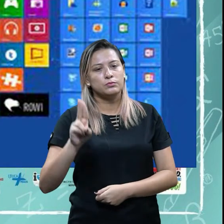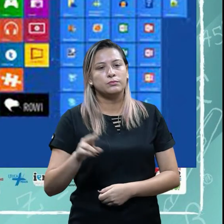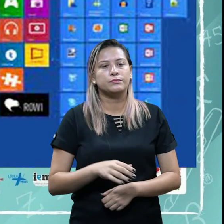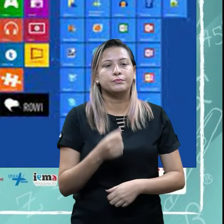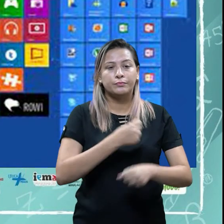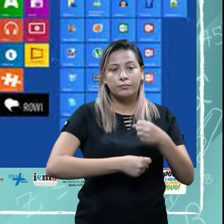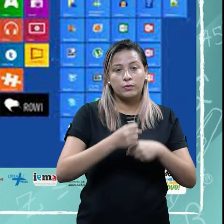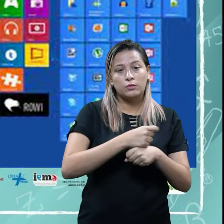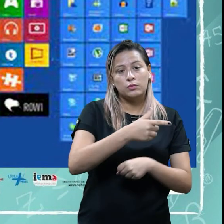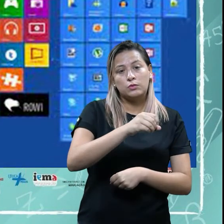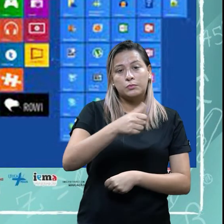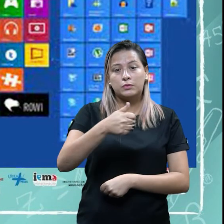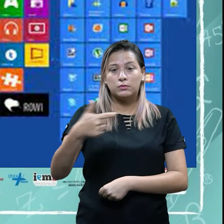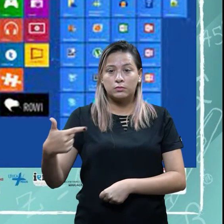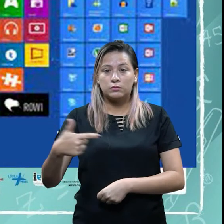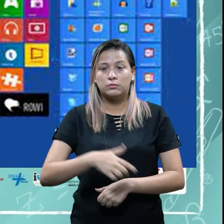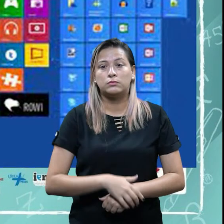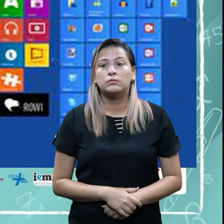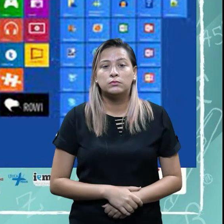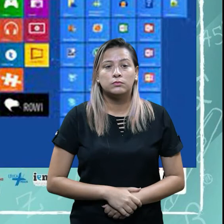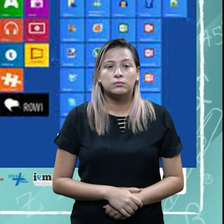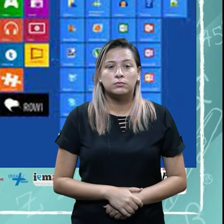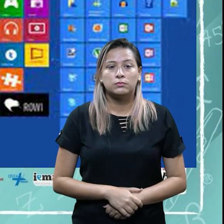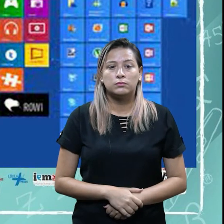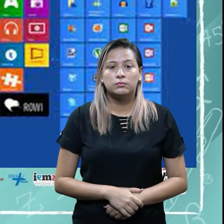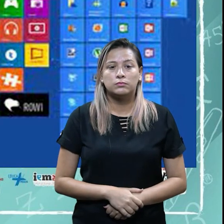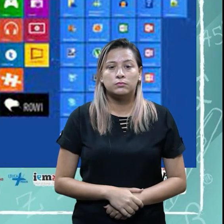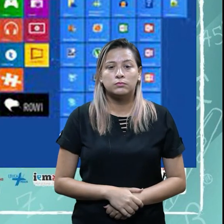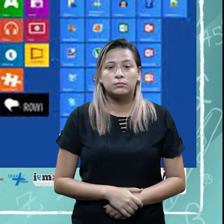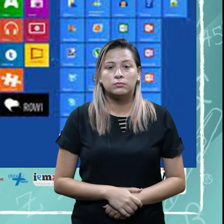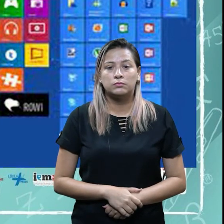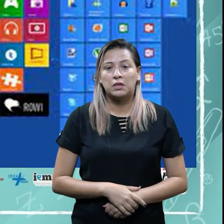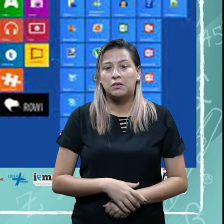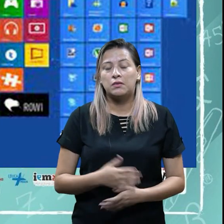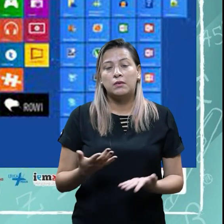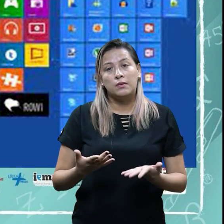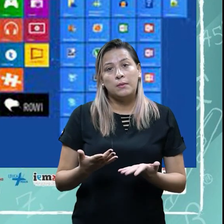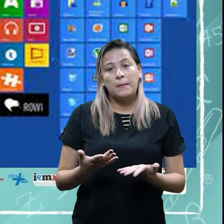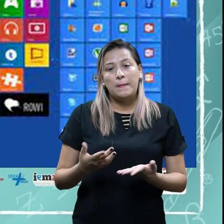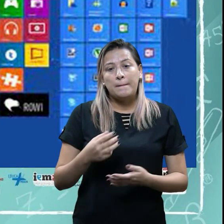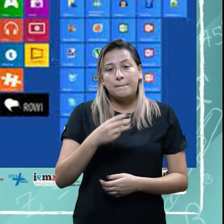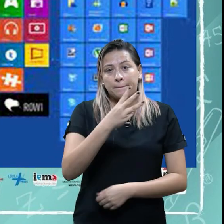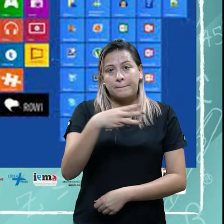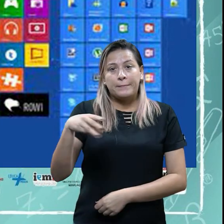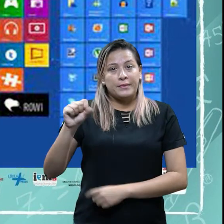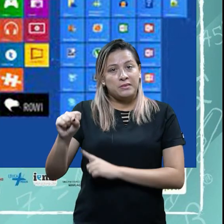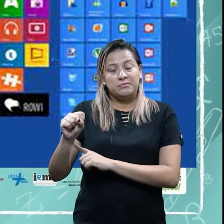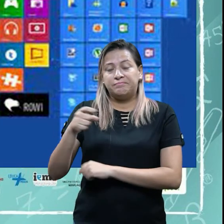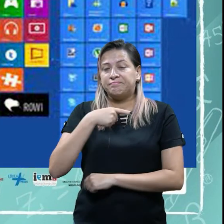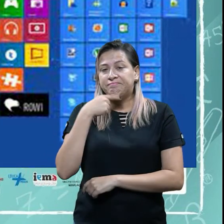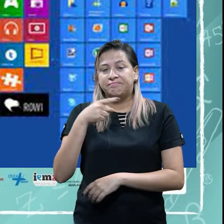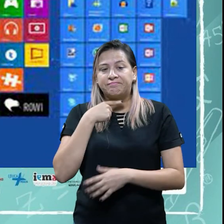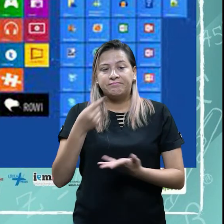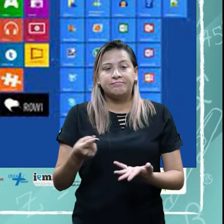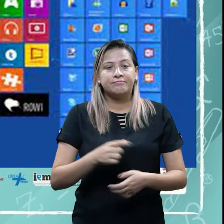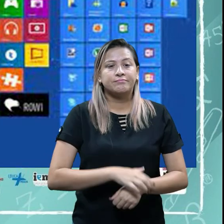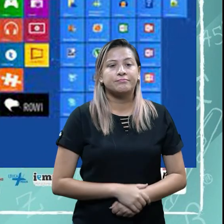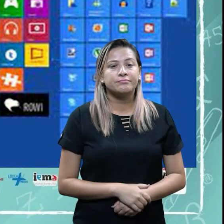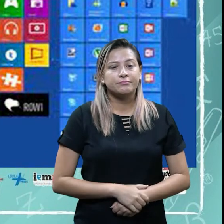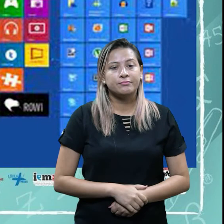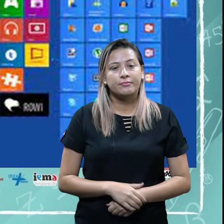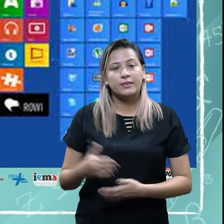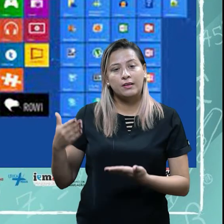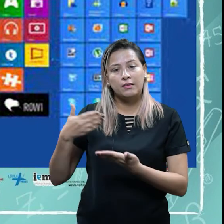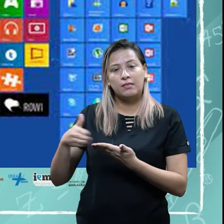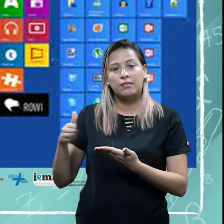Microsoft enfiou os pés pelas mãos, tá, em uma aposta que não deu muito certo, o Windows 8. Eliminou o